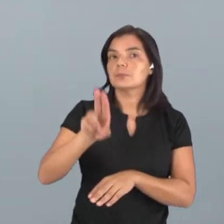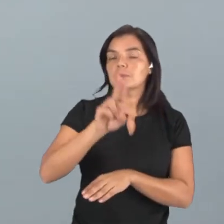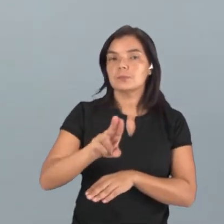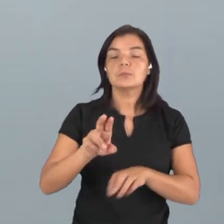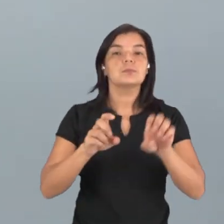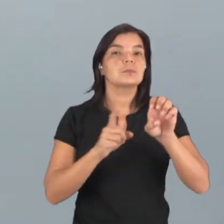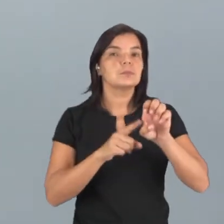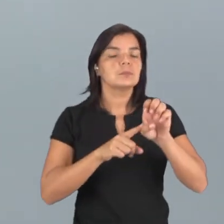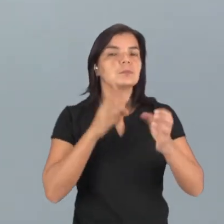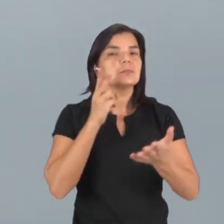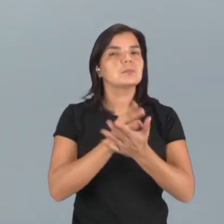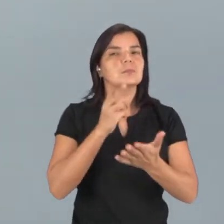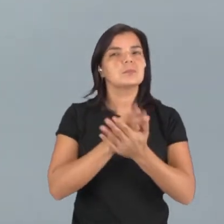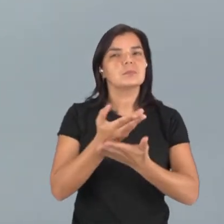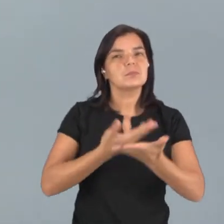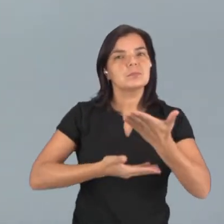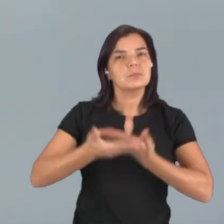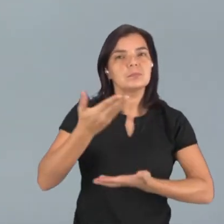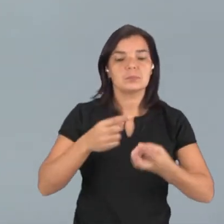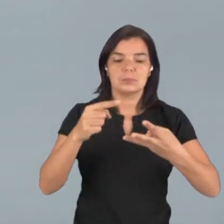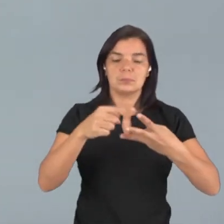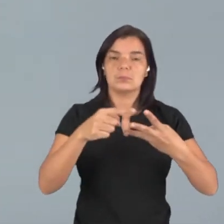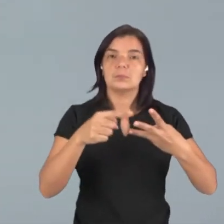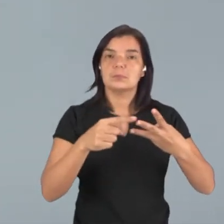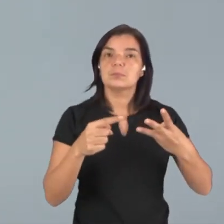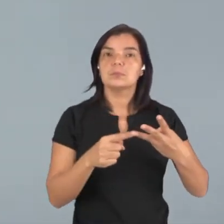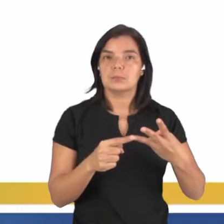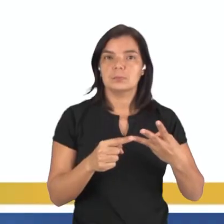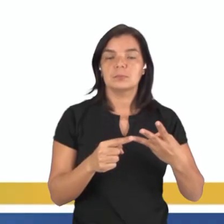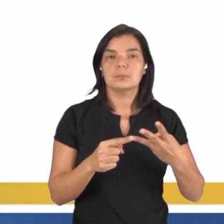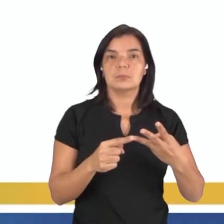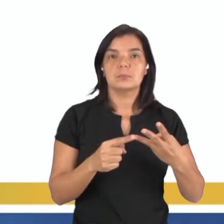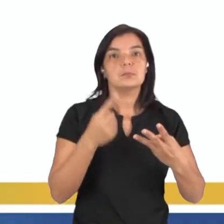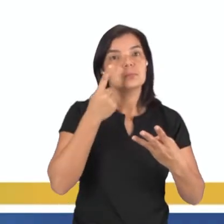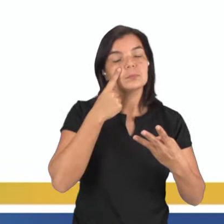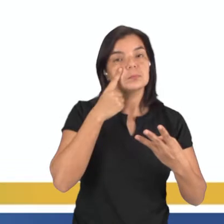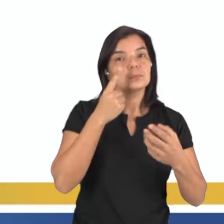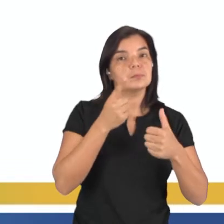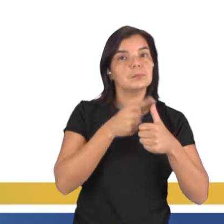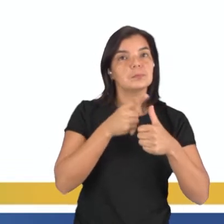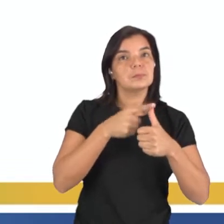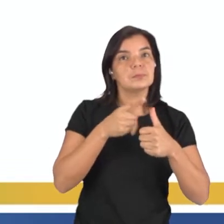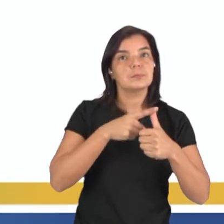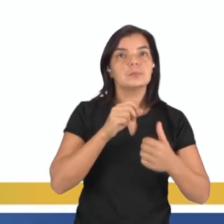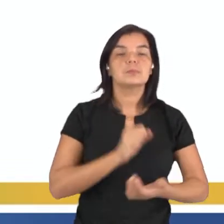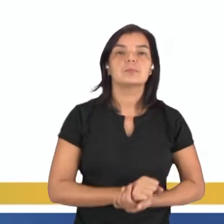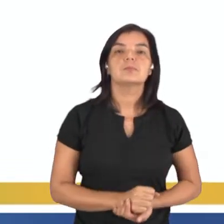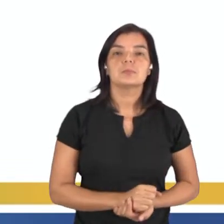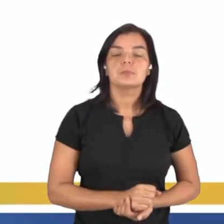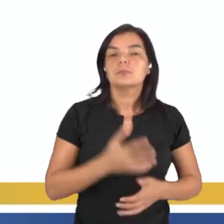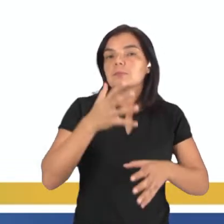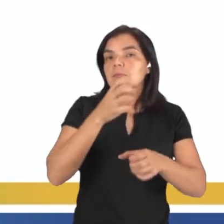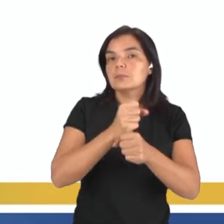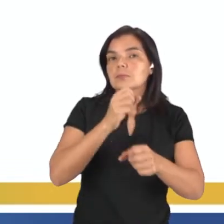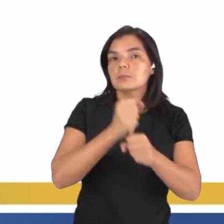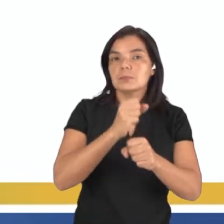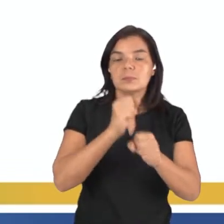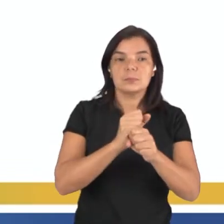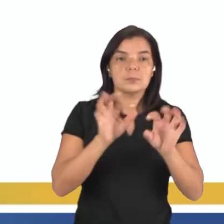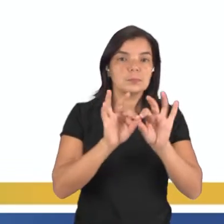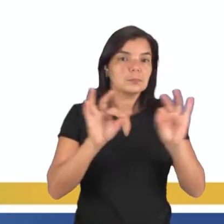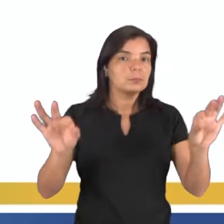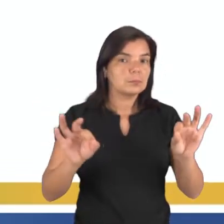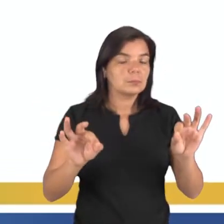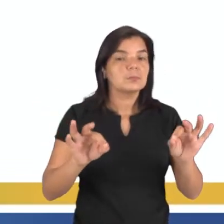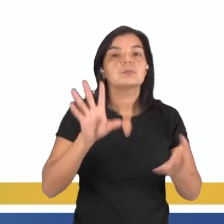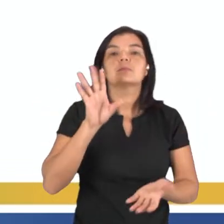escala estão geralmente relacionadas a 3 situações. Vamos para a primeira delas. Calcular a distância